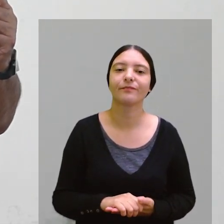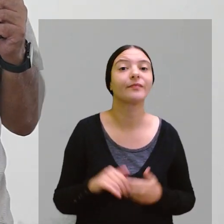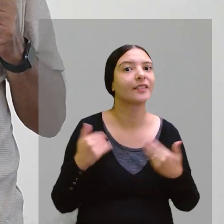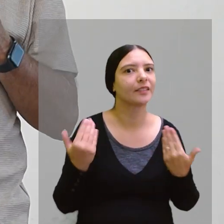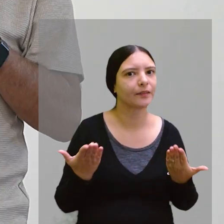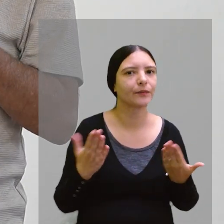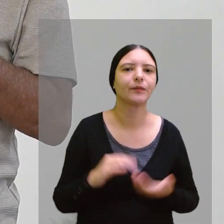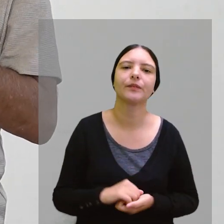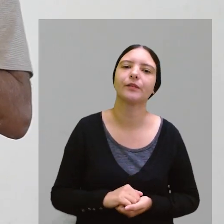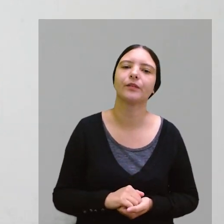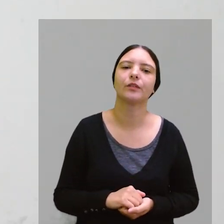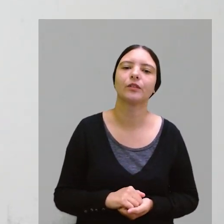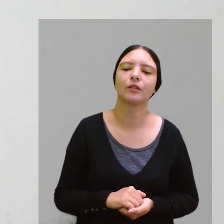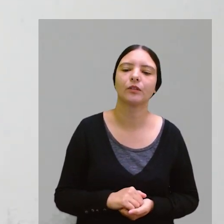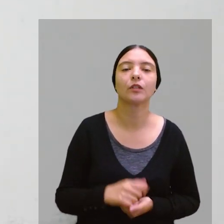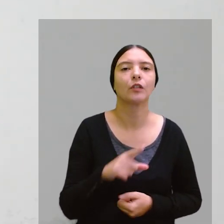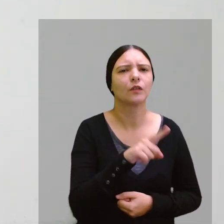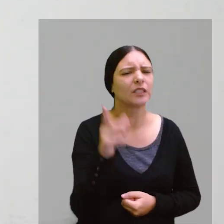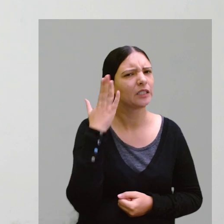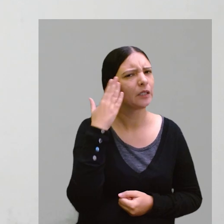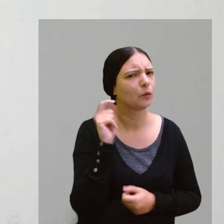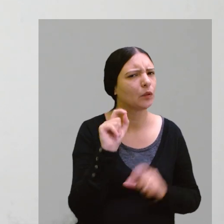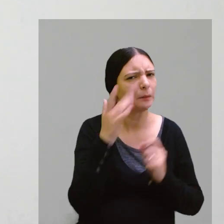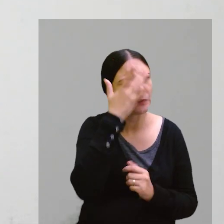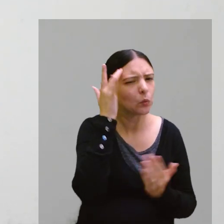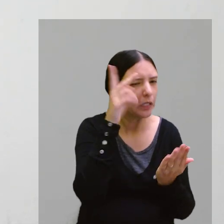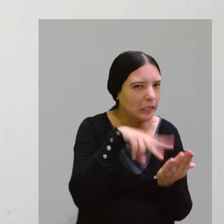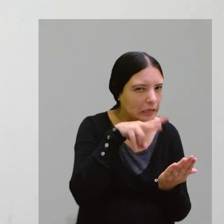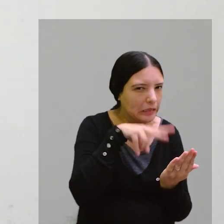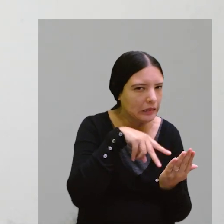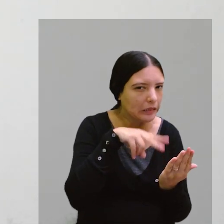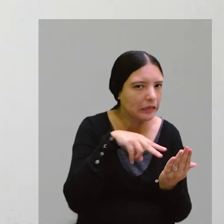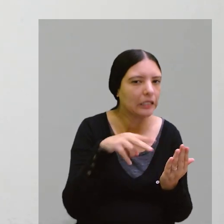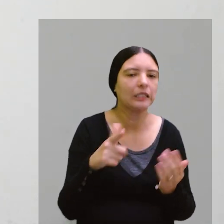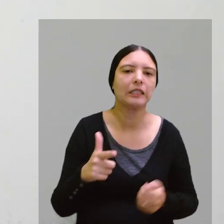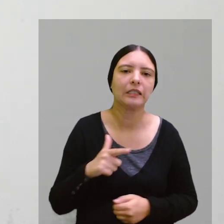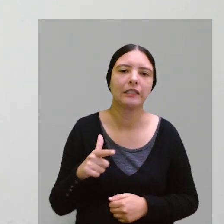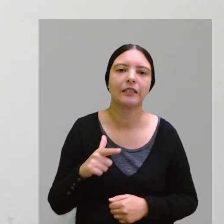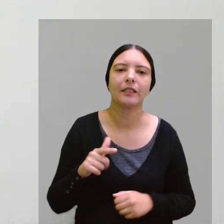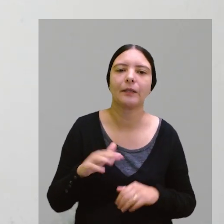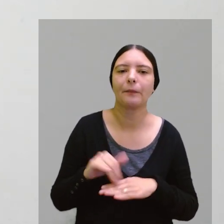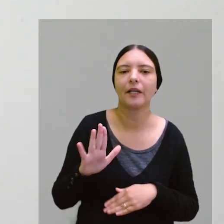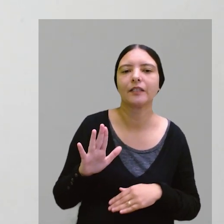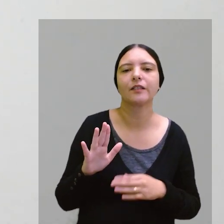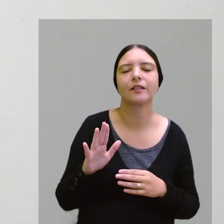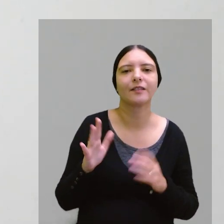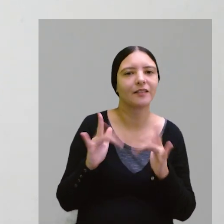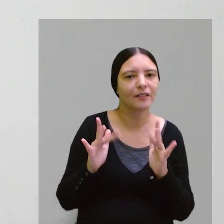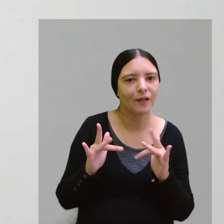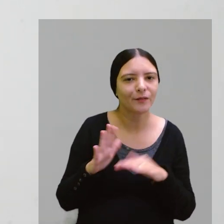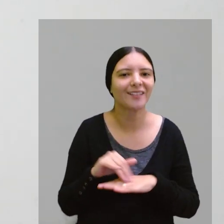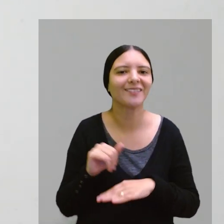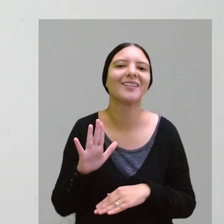Então é o seguinte, vocês sabiam que quem lê muito tem muito mais